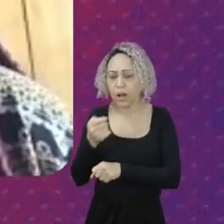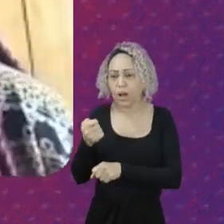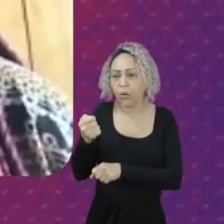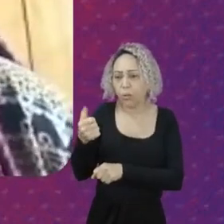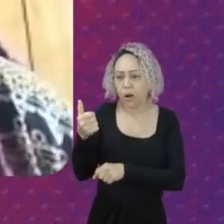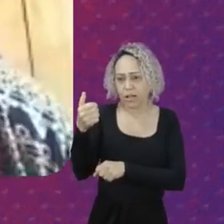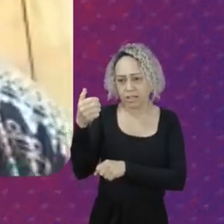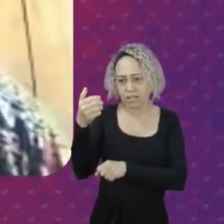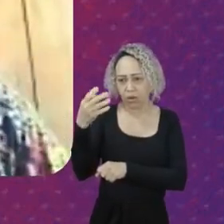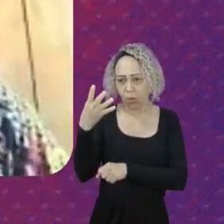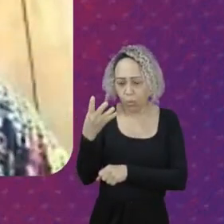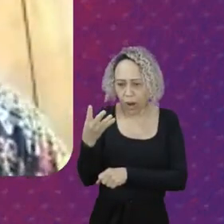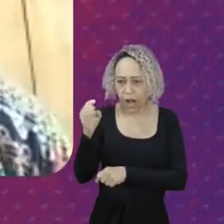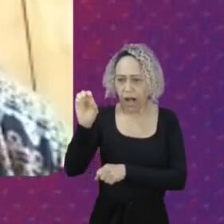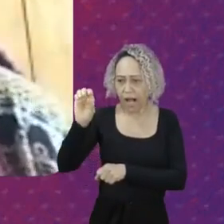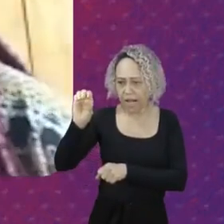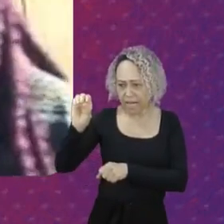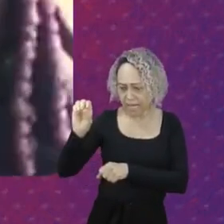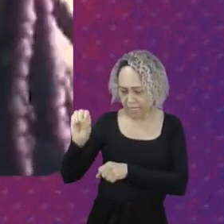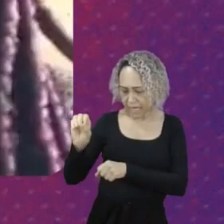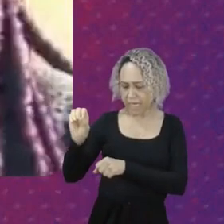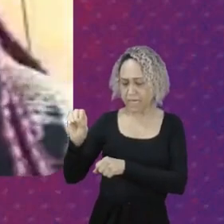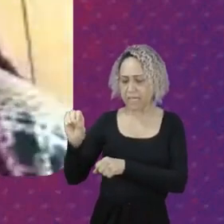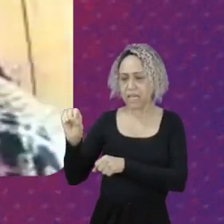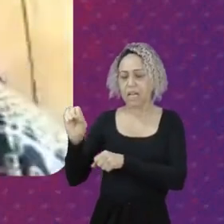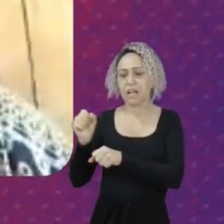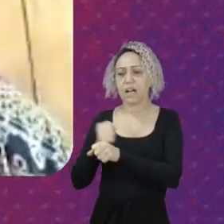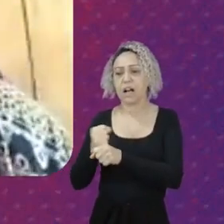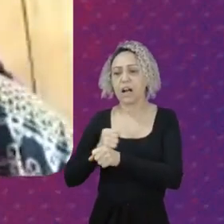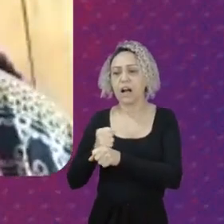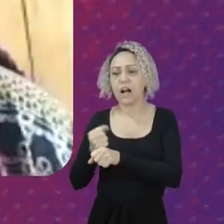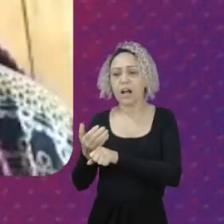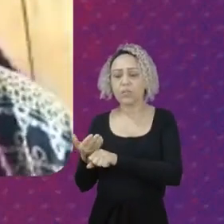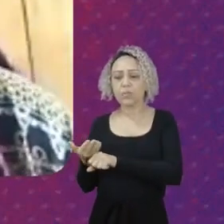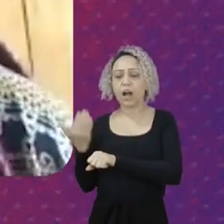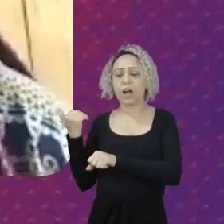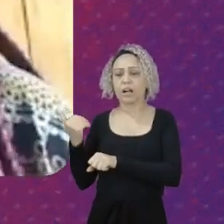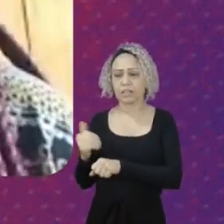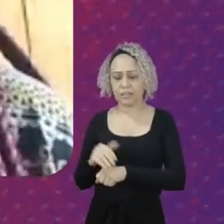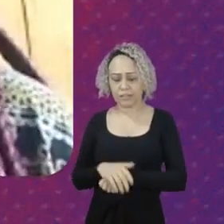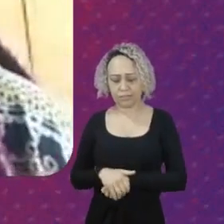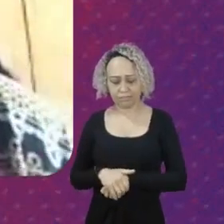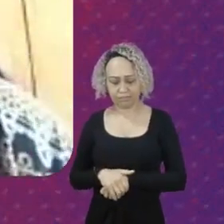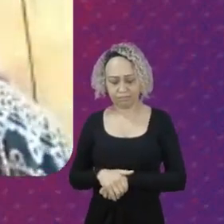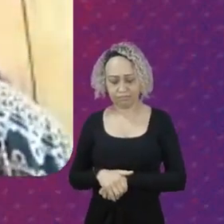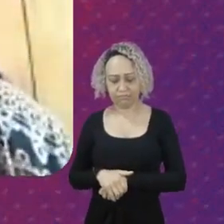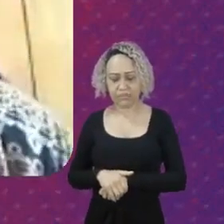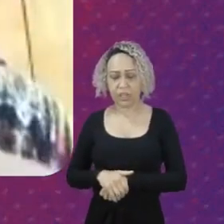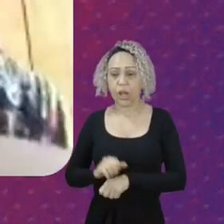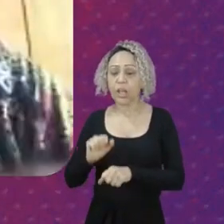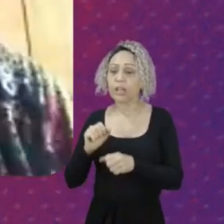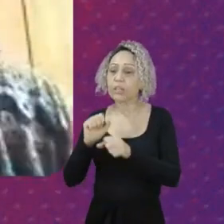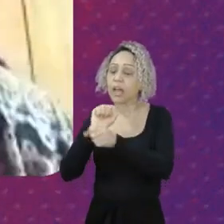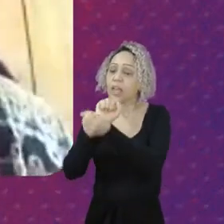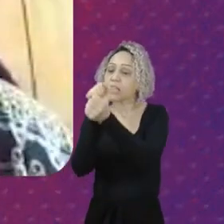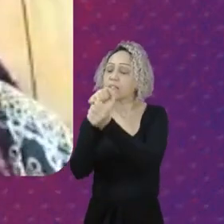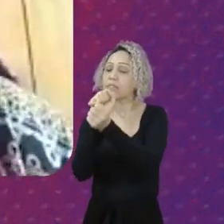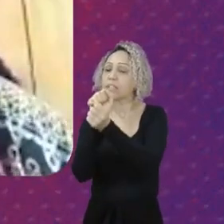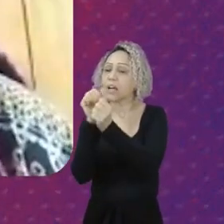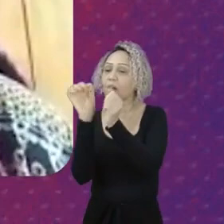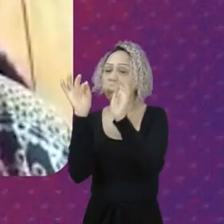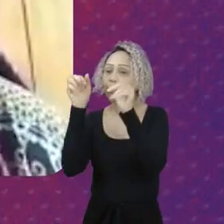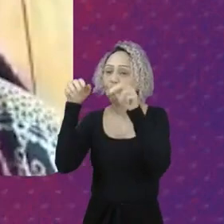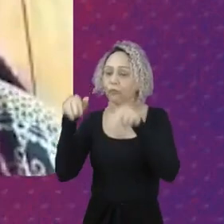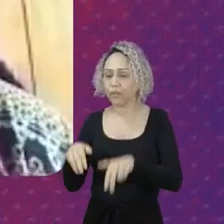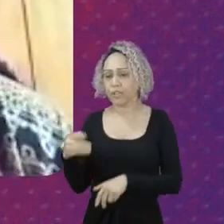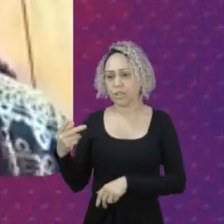fato, a libertação, o fim da escravidão no Brasil. Então, a favela ela nasce